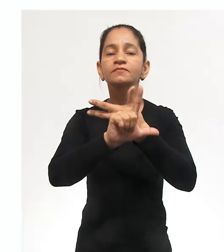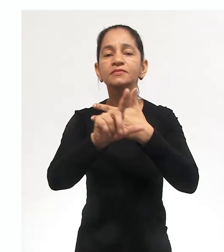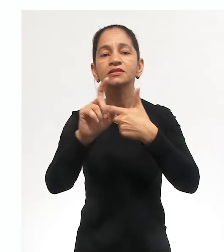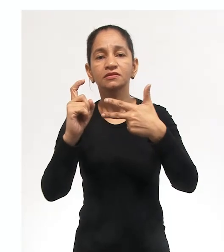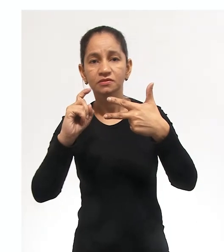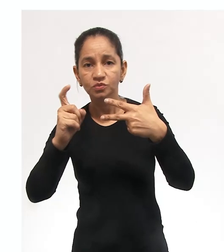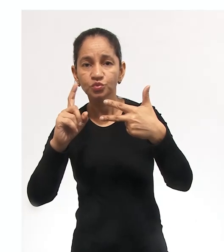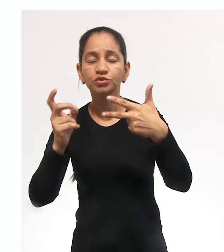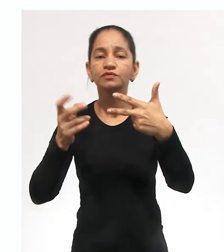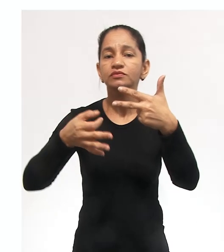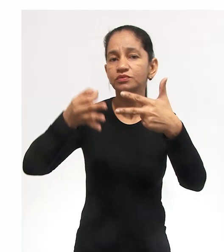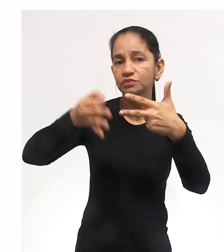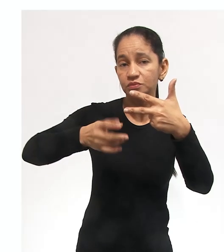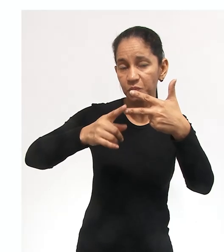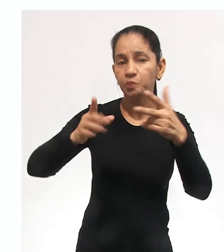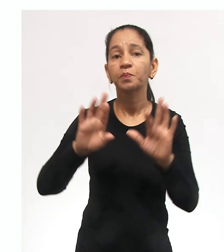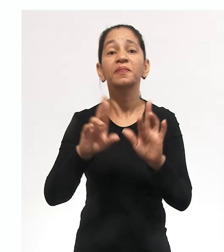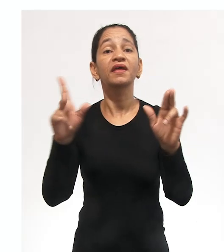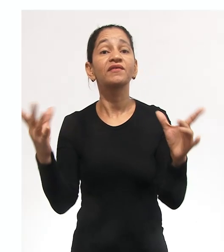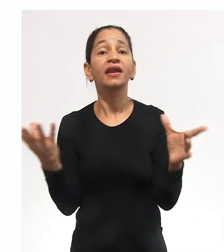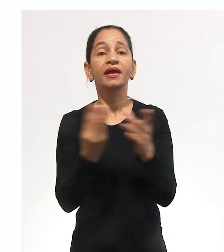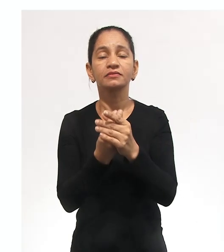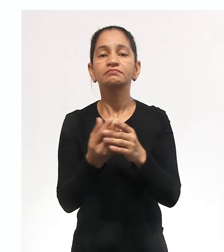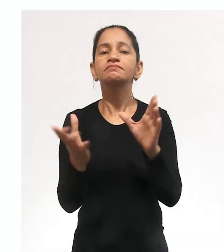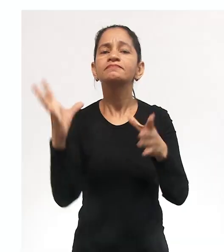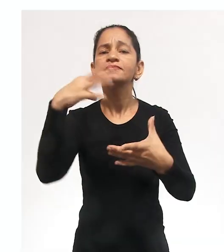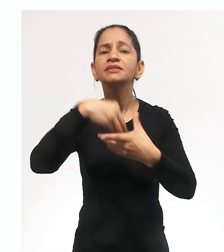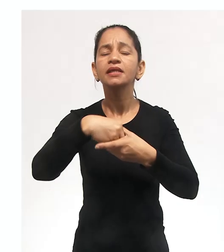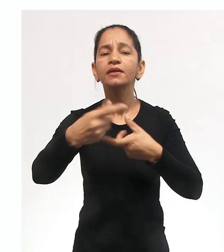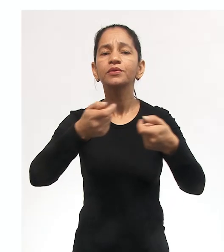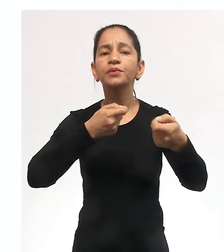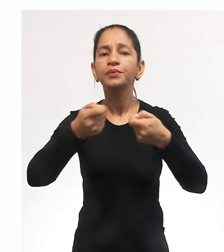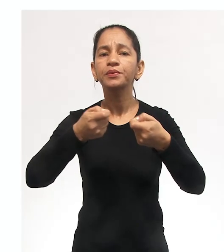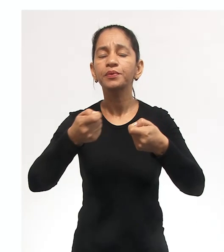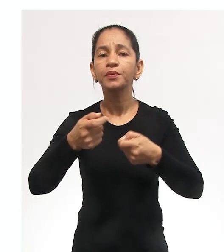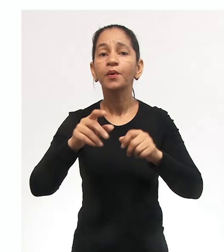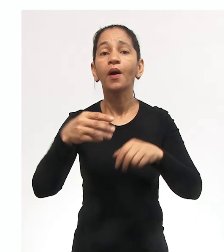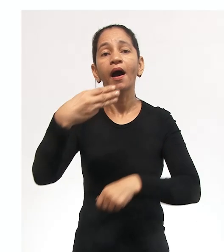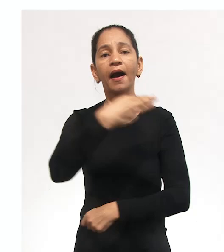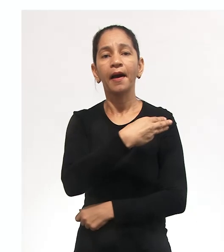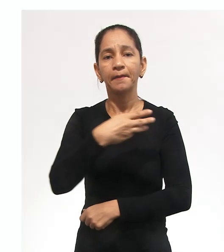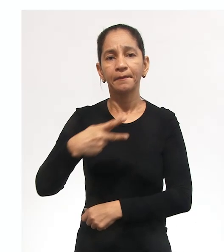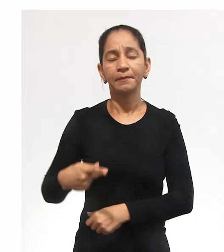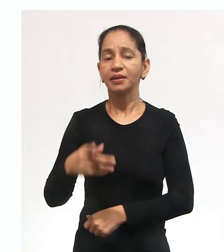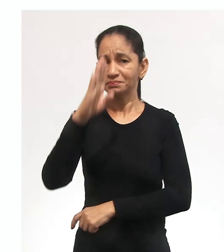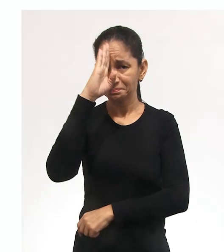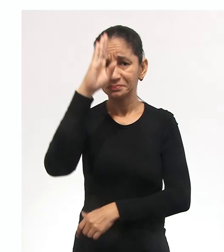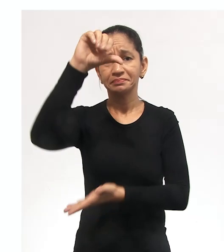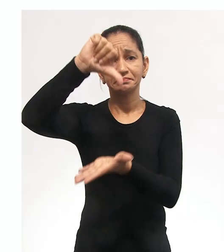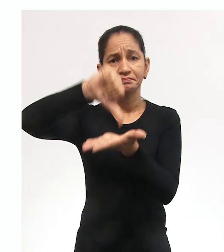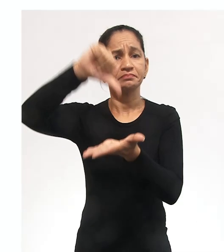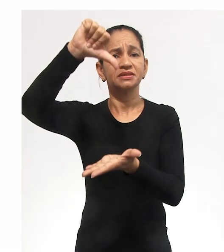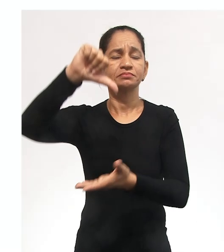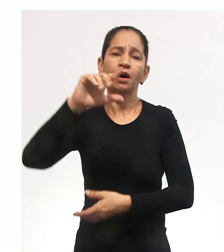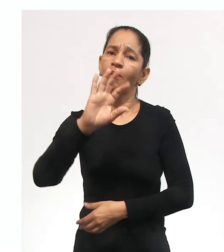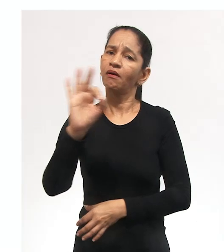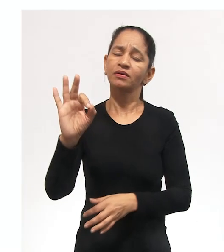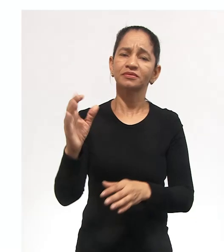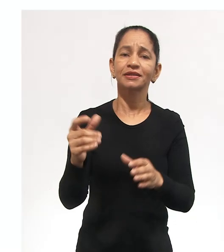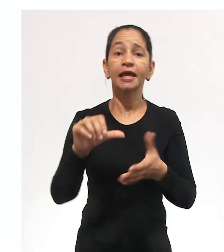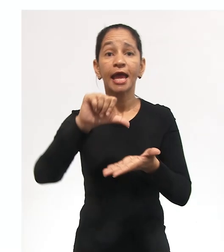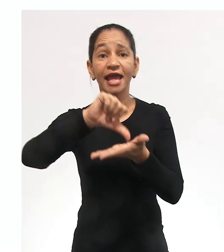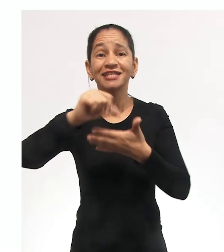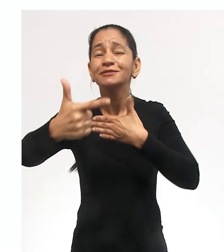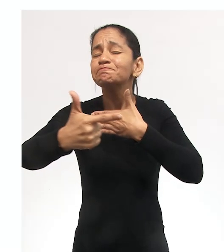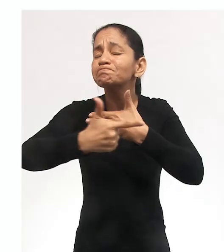administrativos. Mas é importante também destacar, né, que está dentro da nossa ementa aqui, o MP, gente, olha só, Ministério Público. Né? Ele possui também um